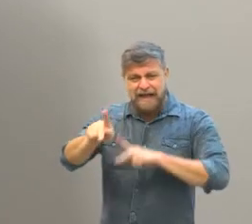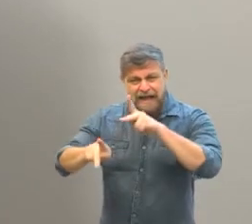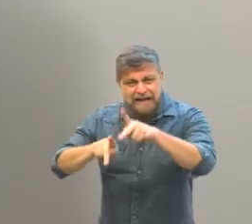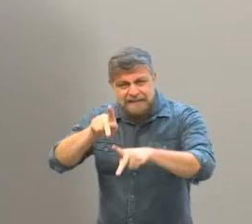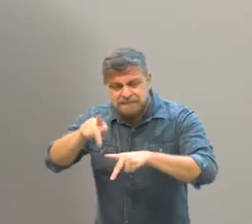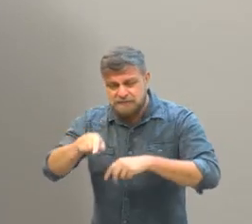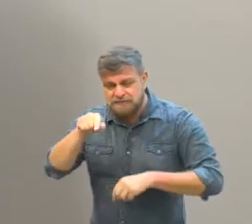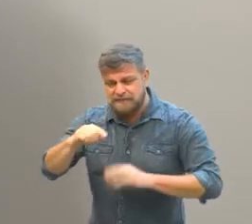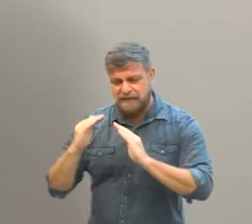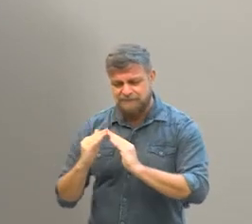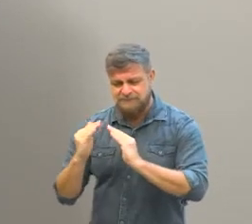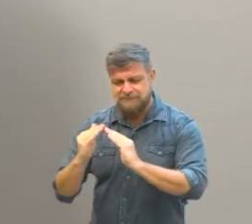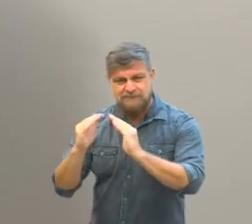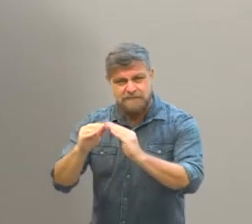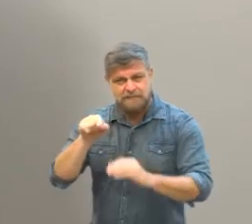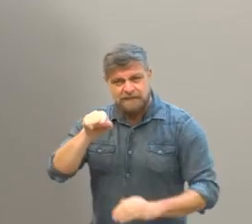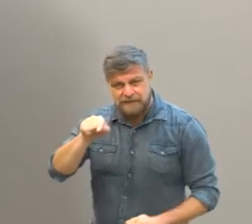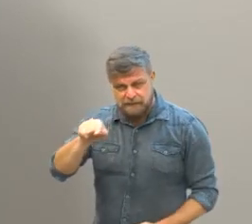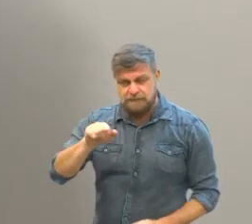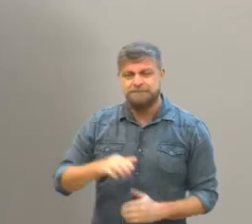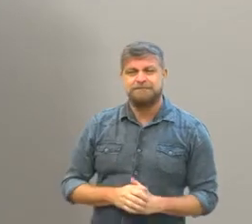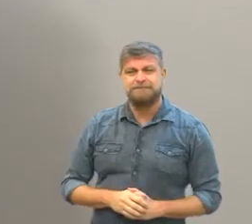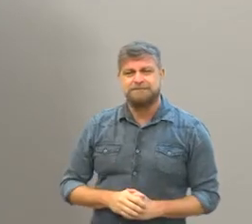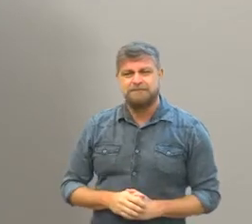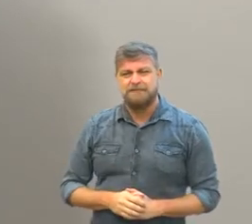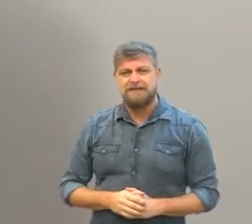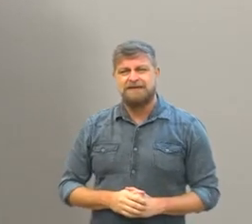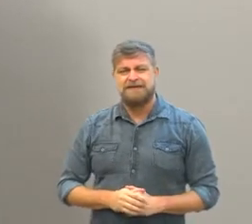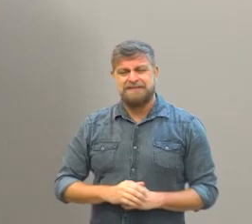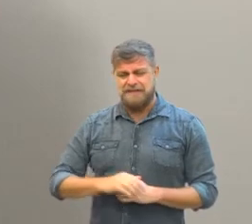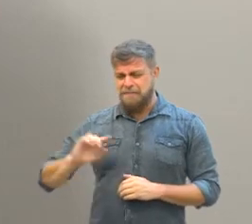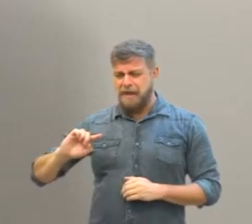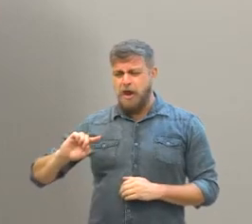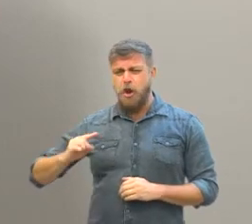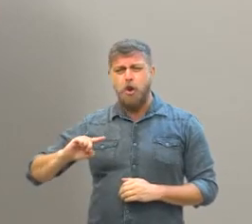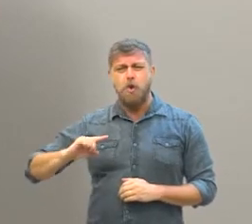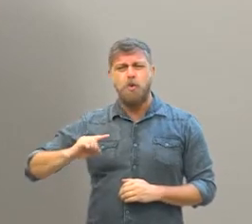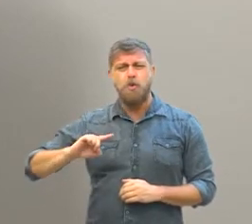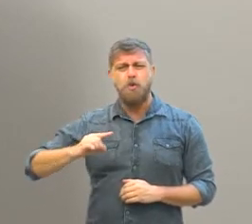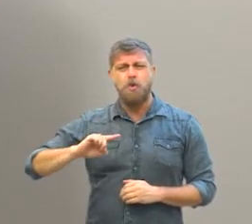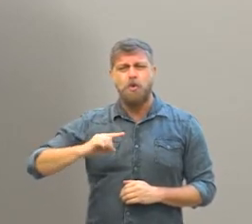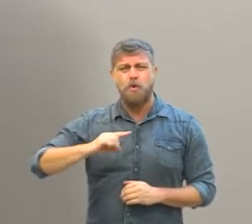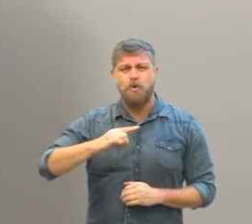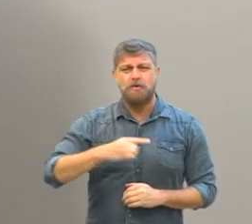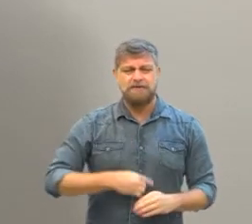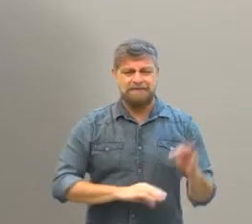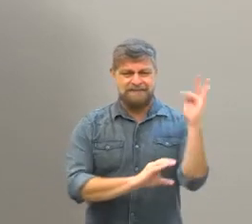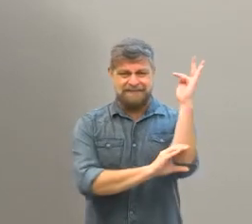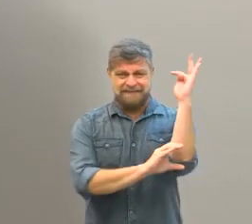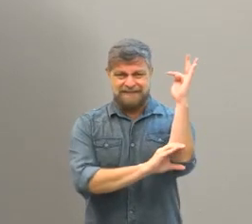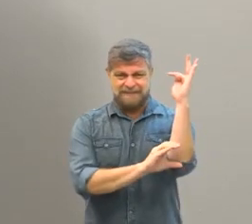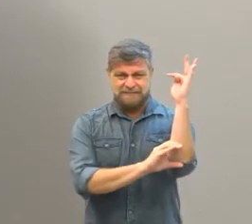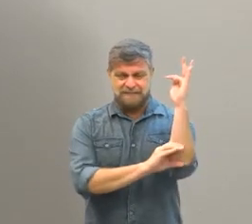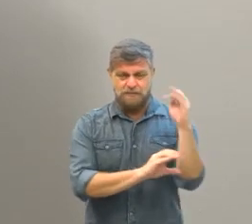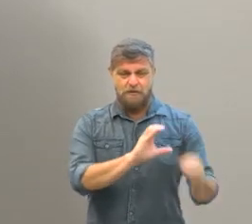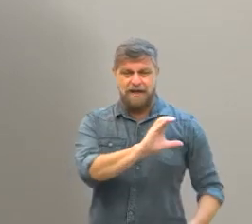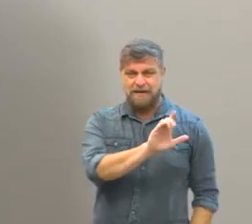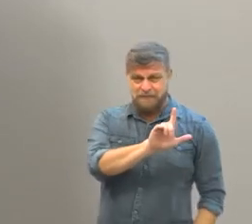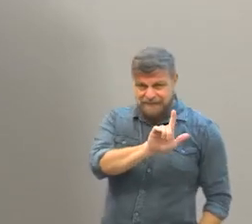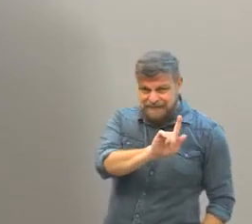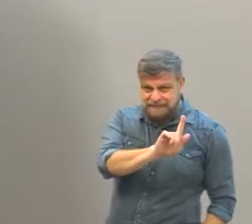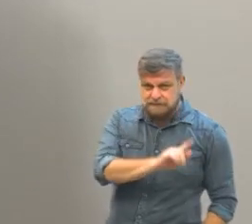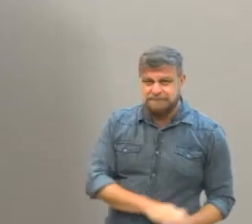comunidade do Parque Valença 1, que reside um pouco mais distante do terminal do Campo